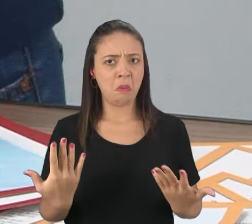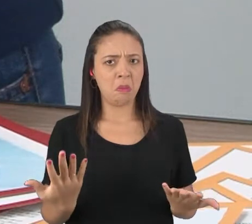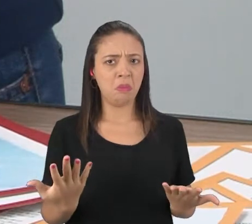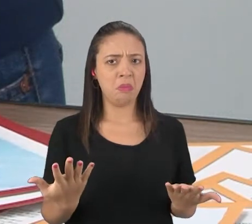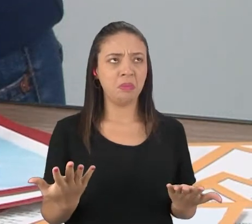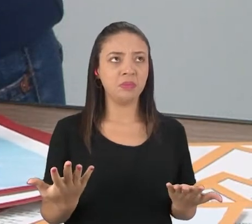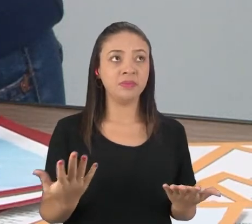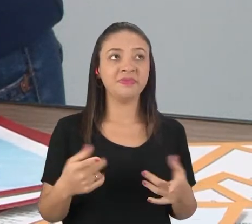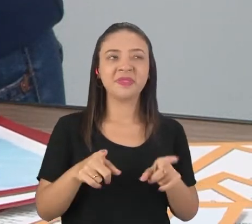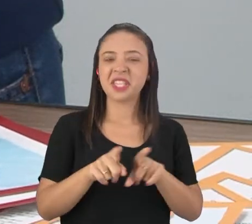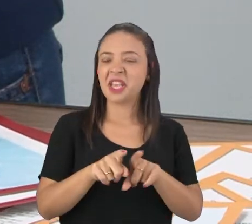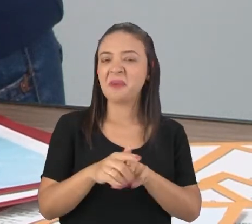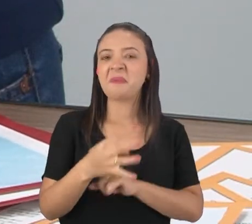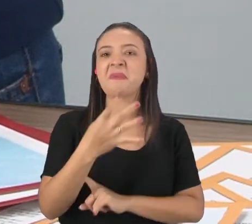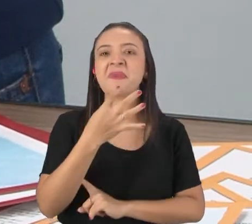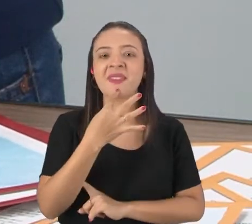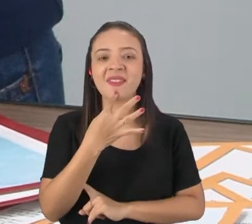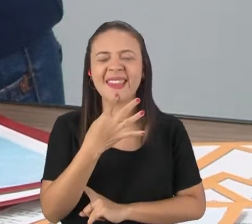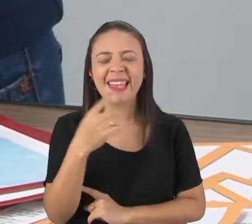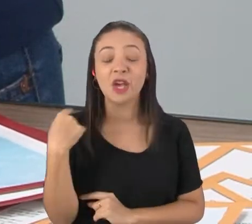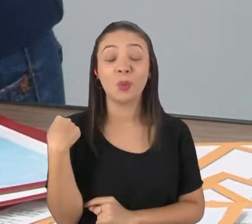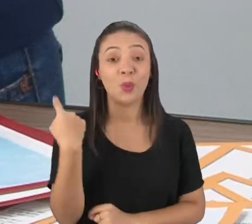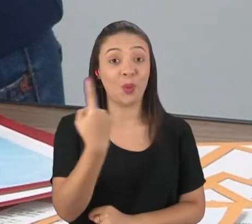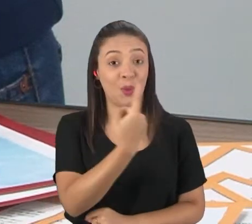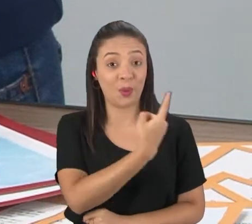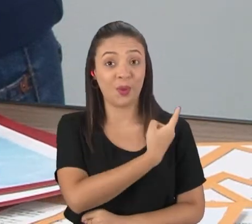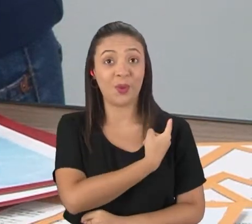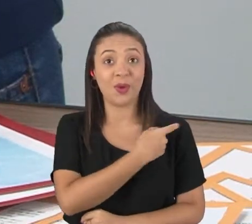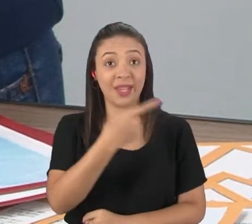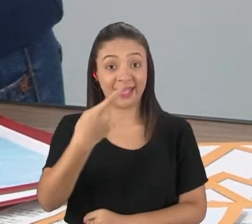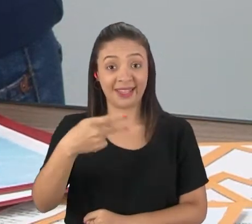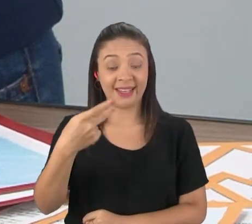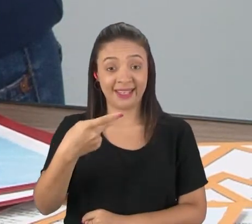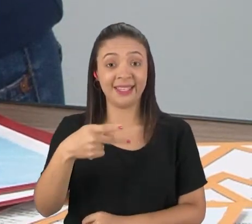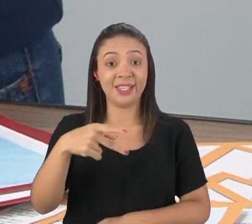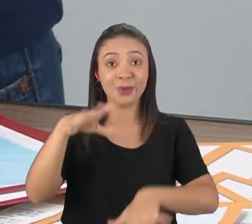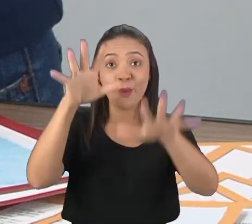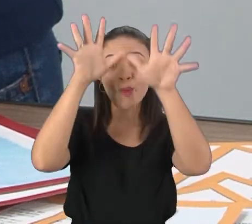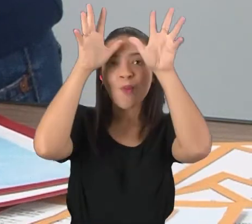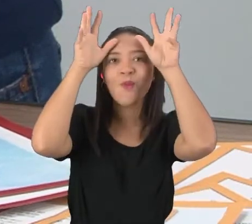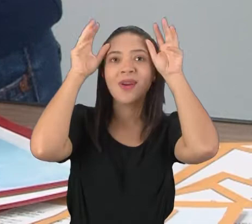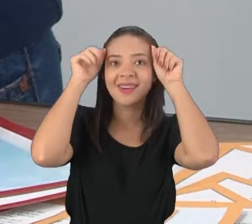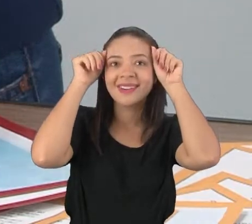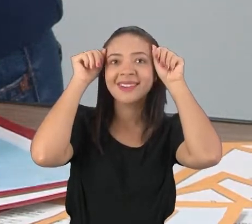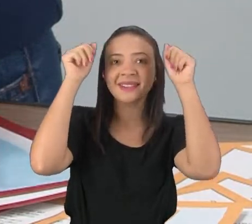Esse aqui muito conhecido por nós, né? Na nossa região.